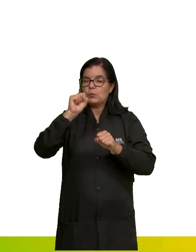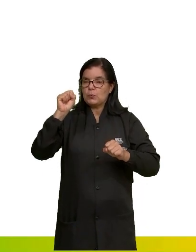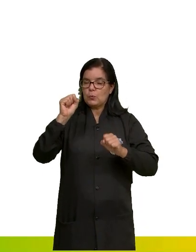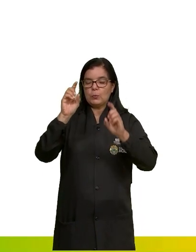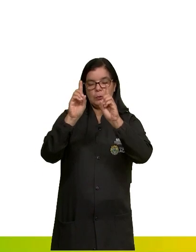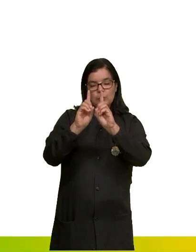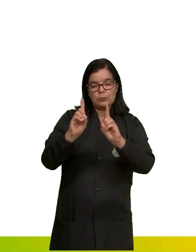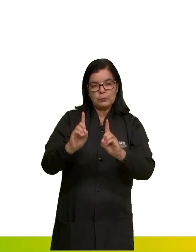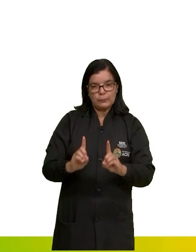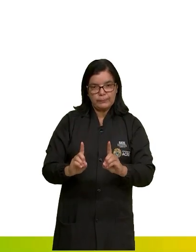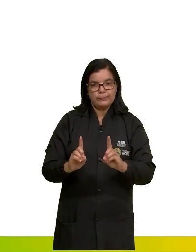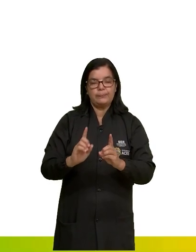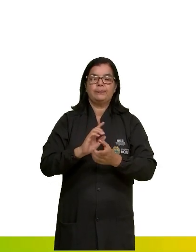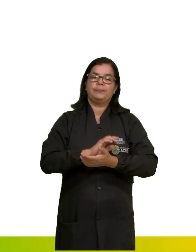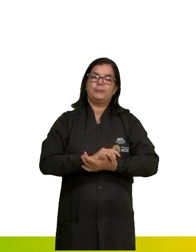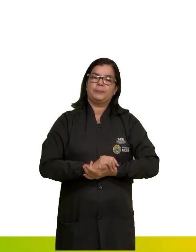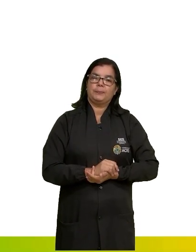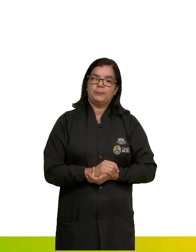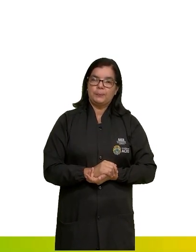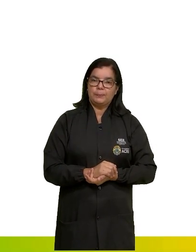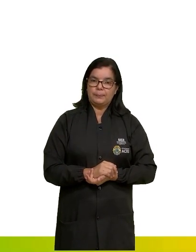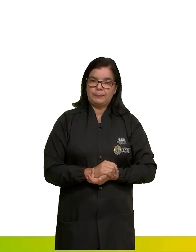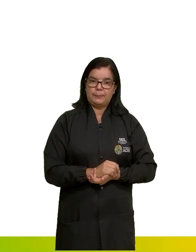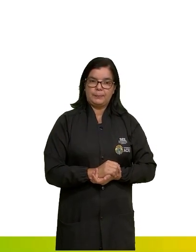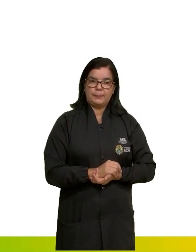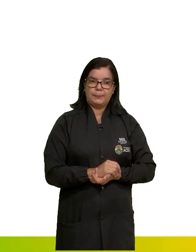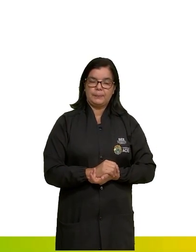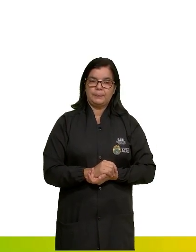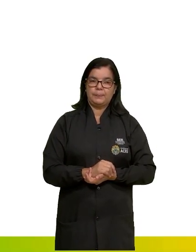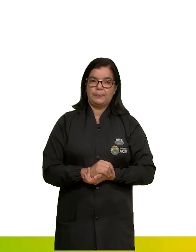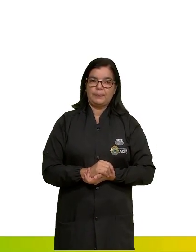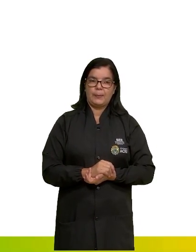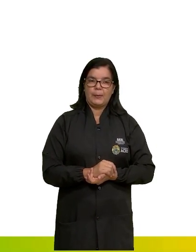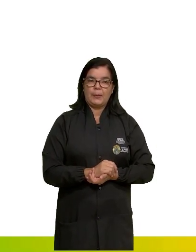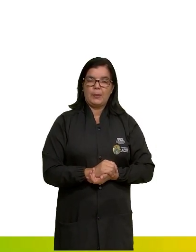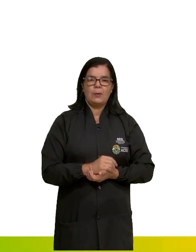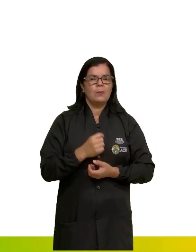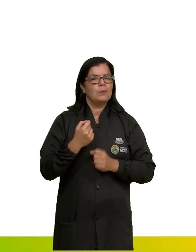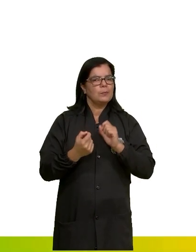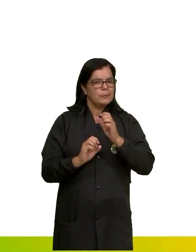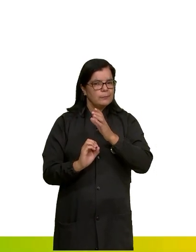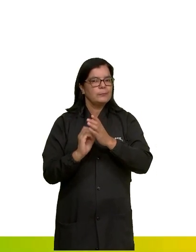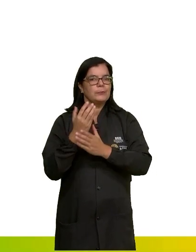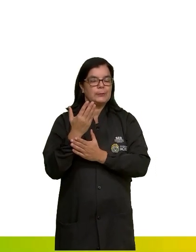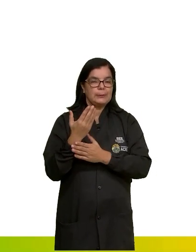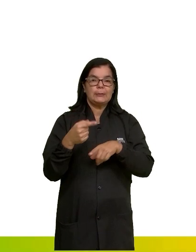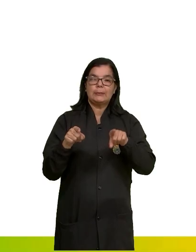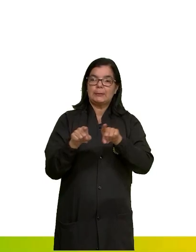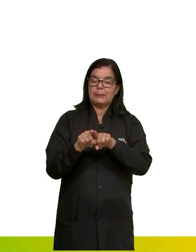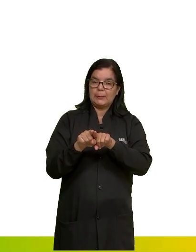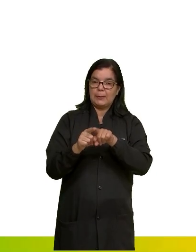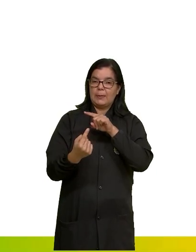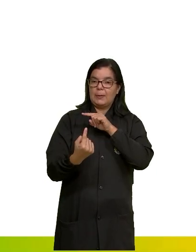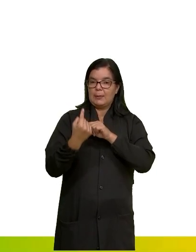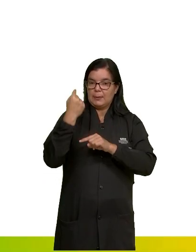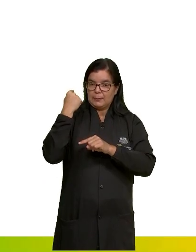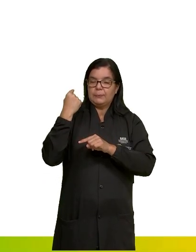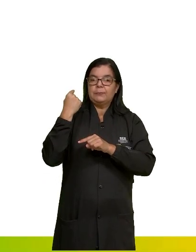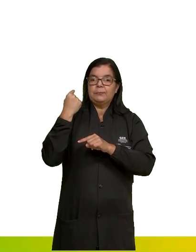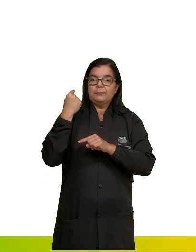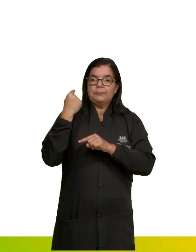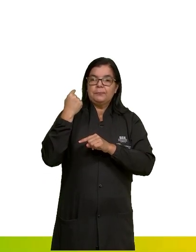histórias fantásticas sobre os deuses, o que foi criado, inclusive, lá na Teogonia